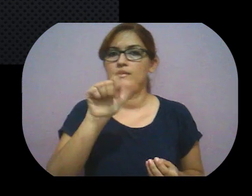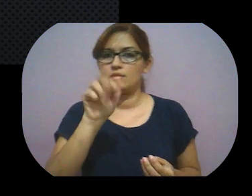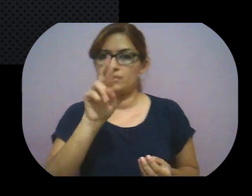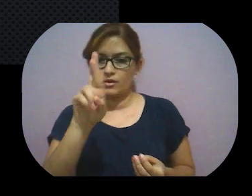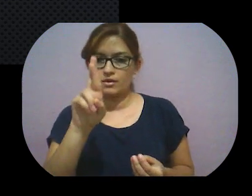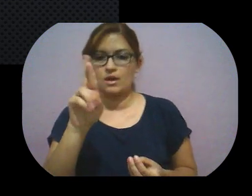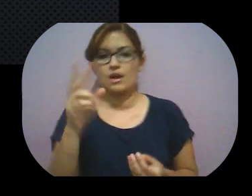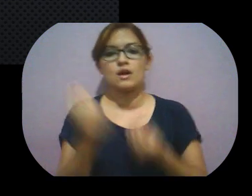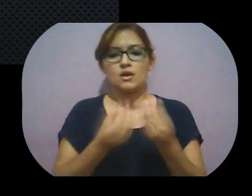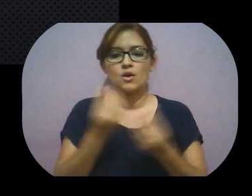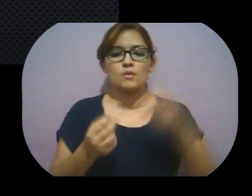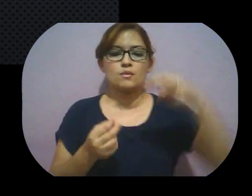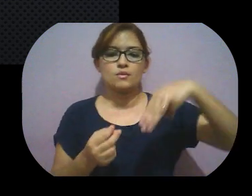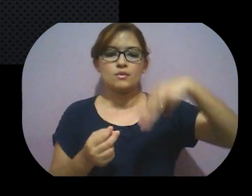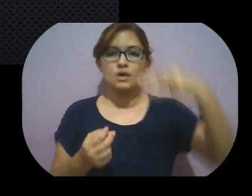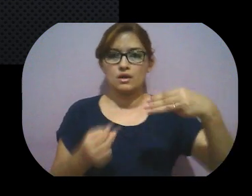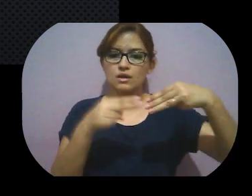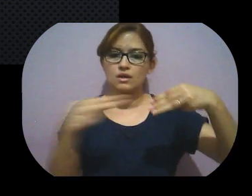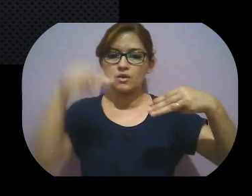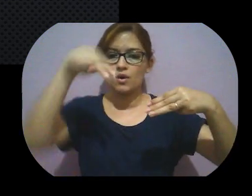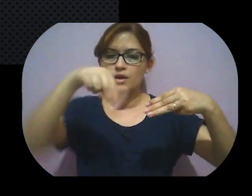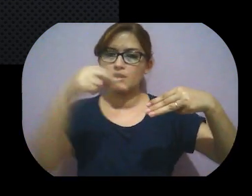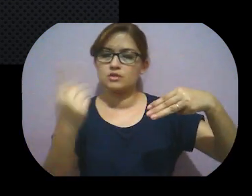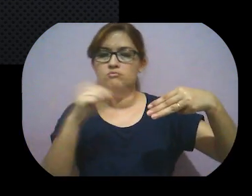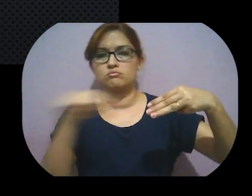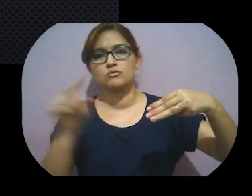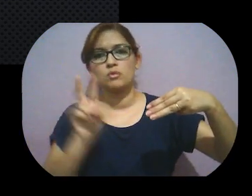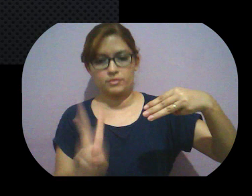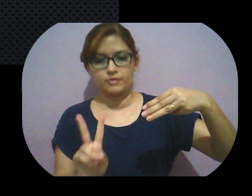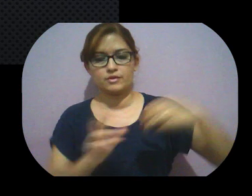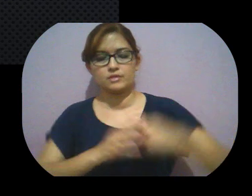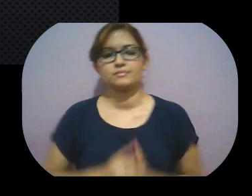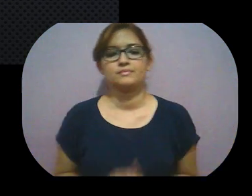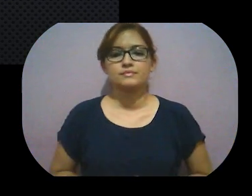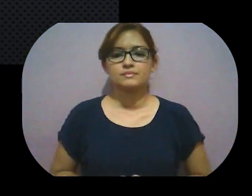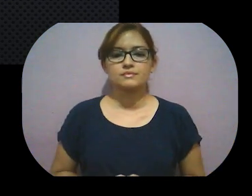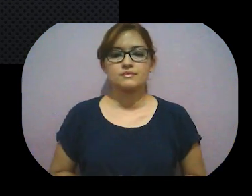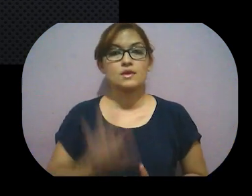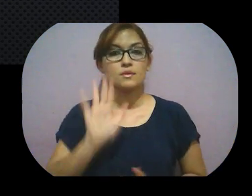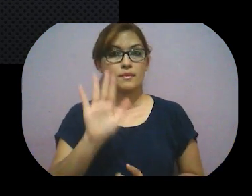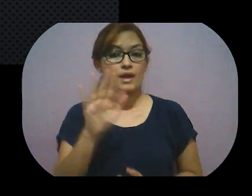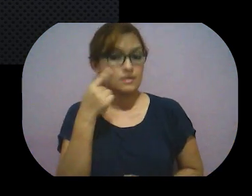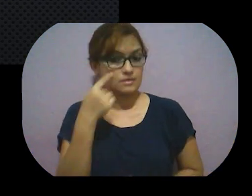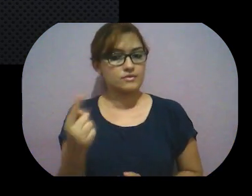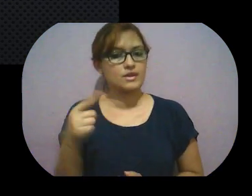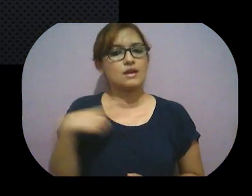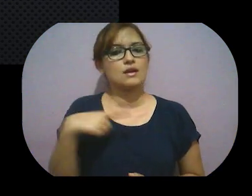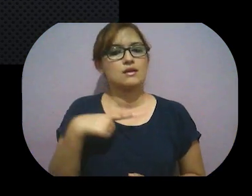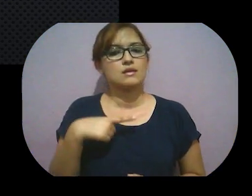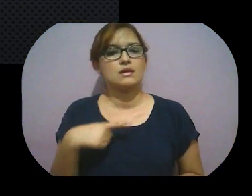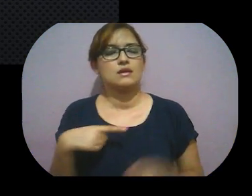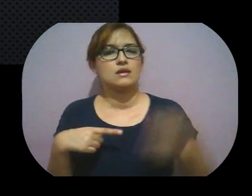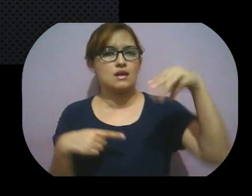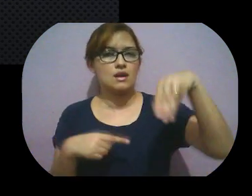sobre V. Portanto, N1 é MV. C é igual a NVD. Observar que quando